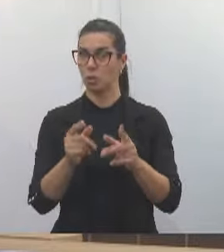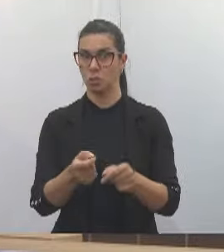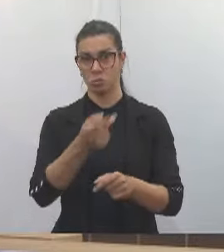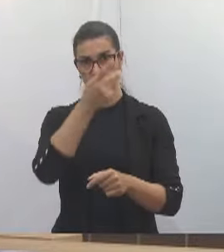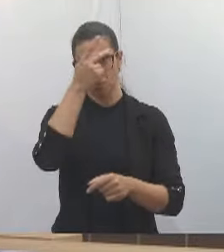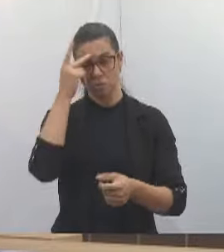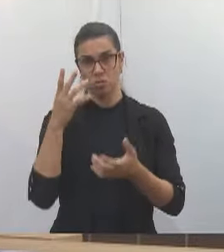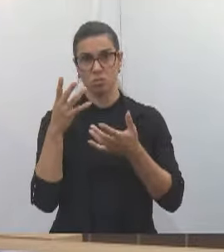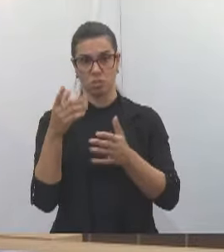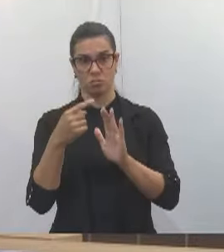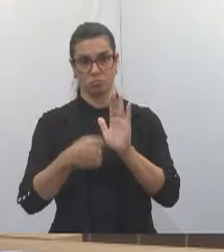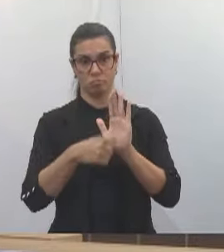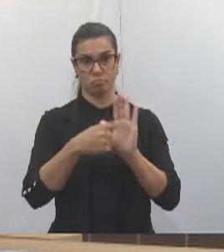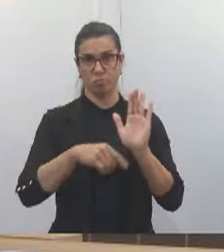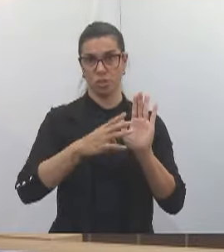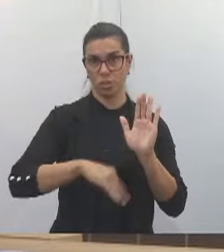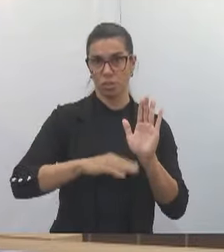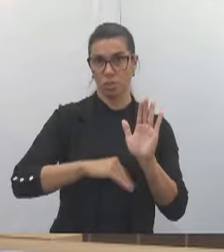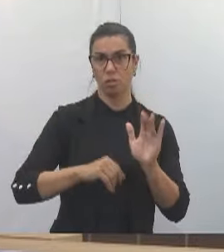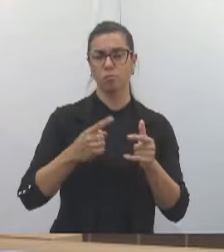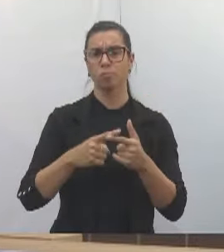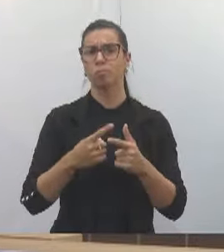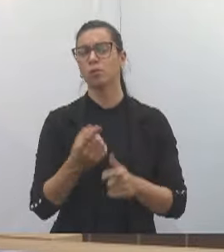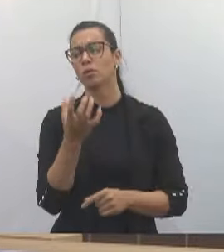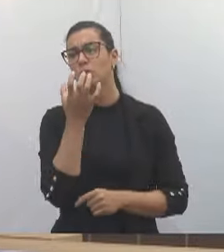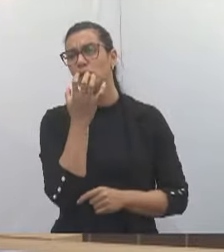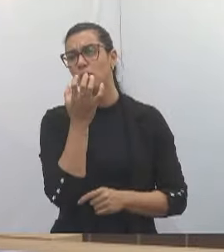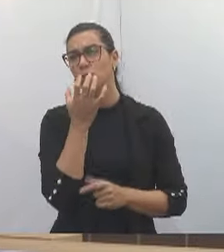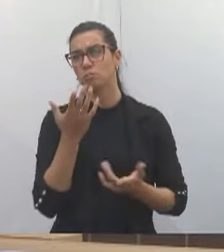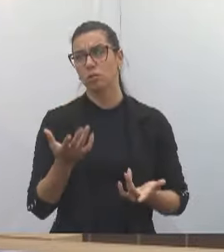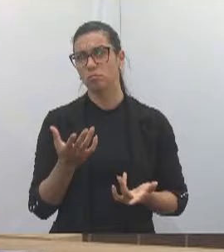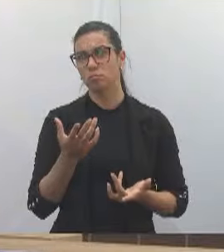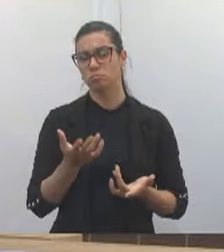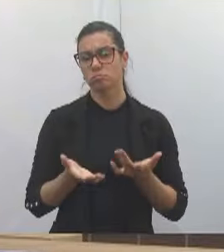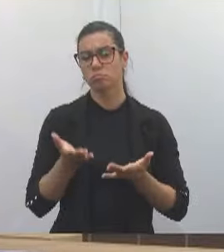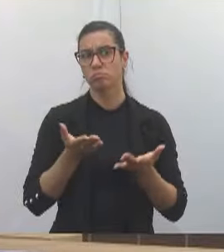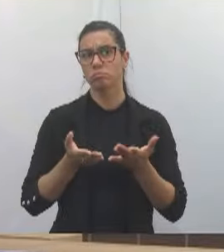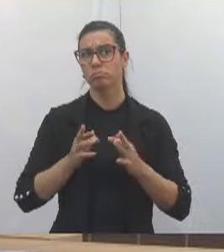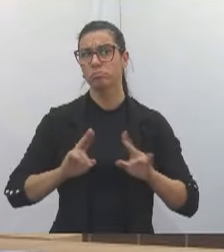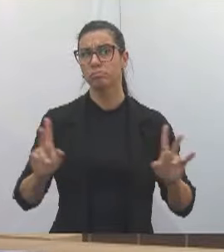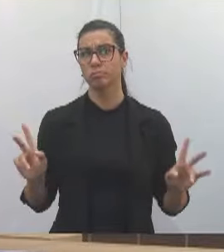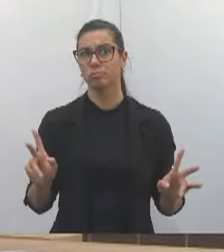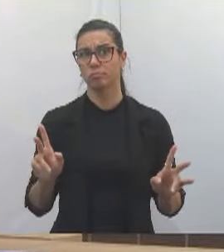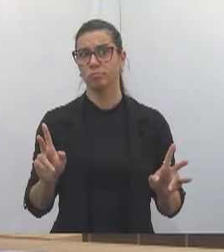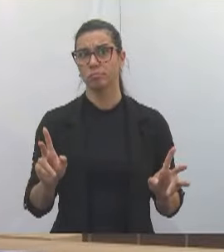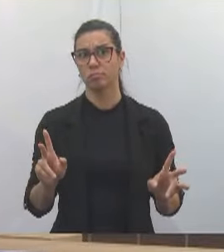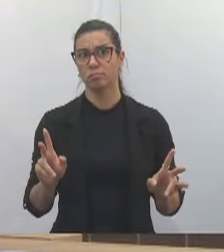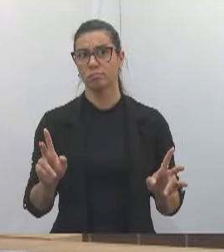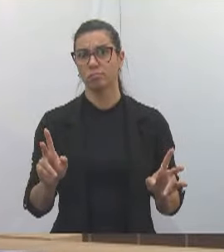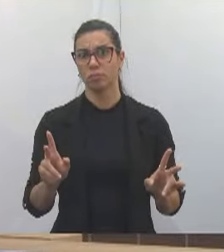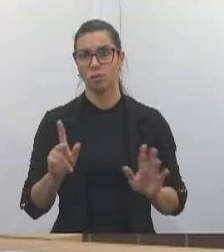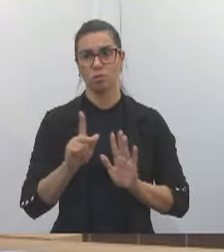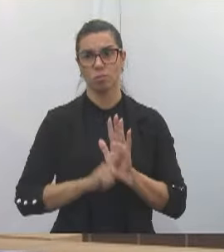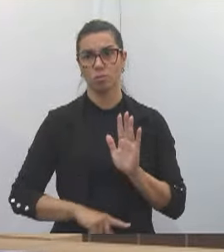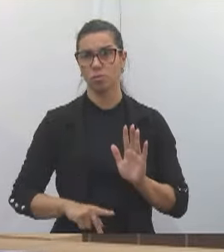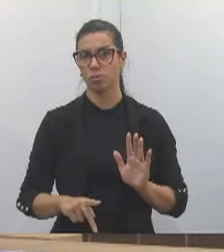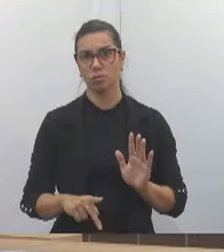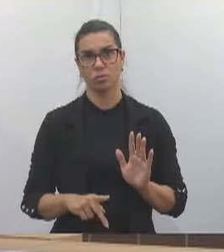prefeito, quebra o veto do prefeito. Então, porque um animal tem um tratamento diferenciado, o mérito desse